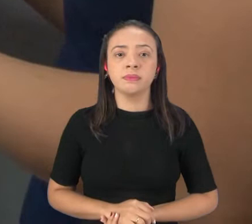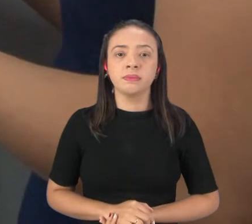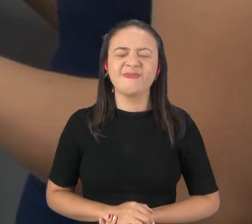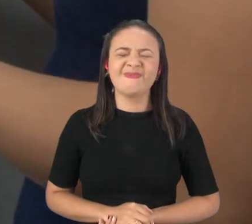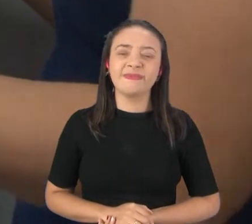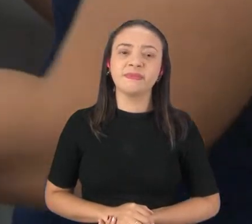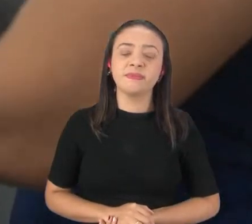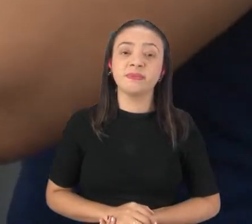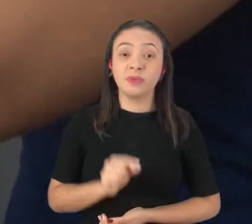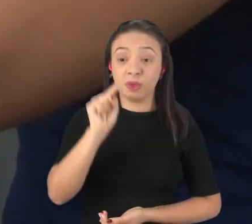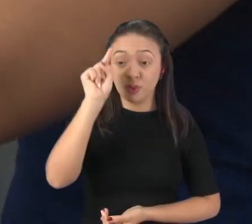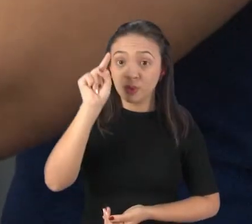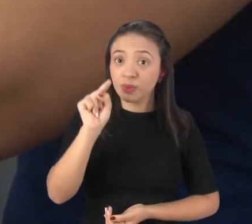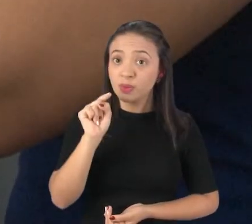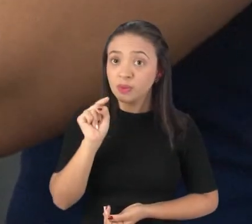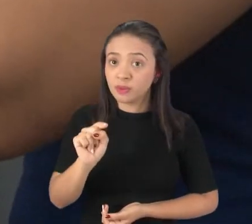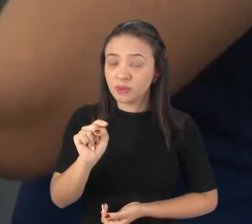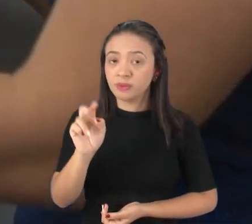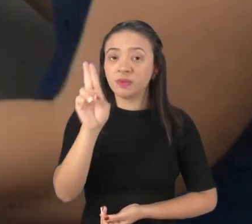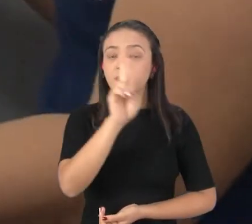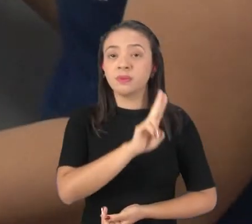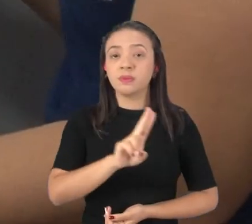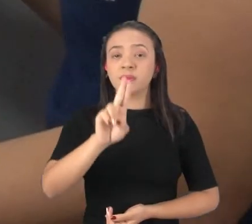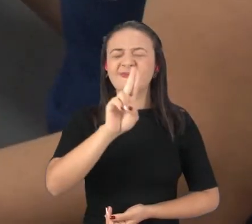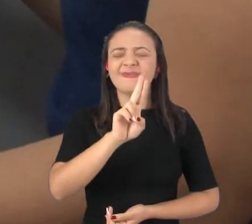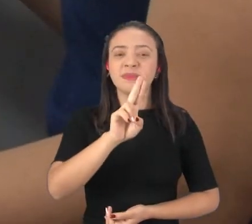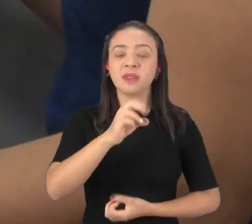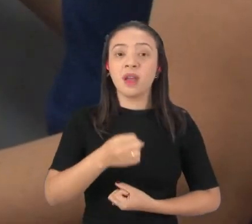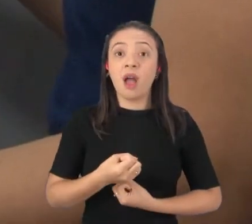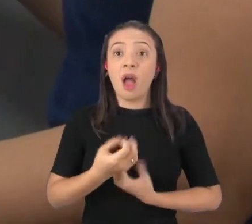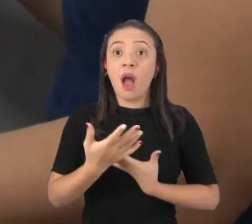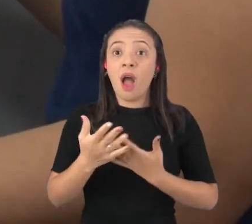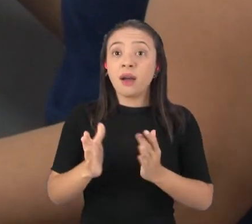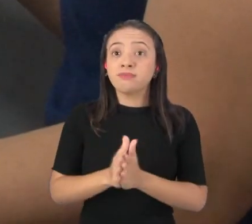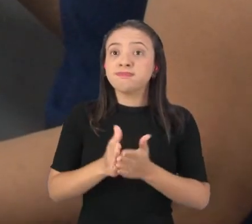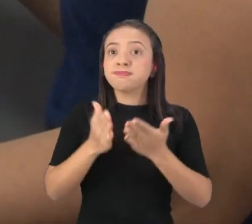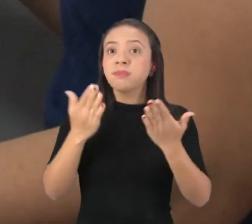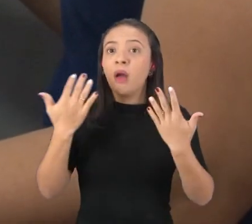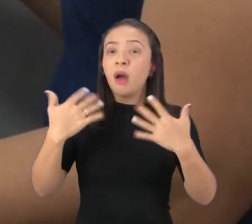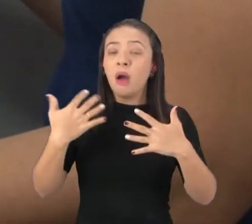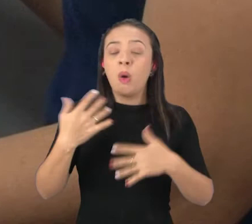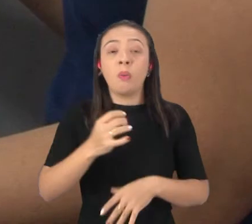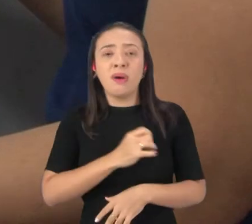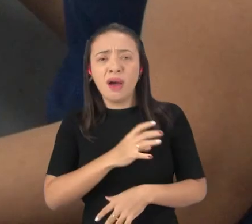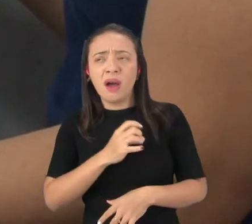Ponto de exclamação, usado para expressar uma admiração, um espanto,